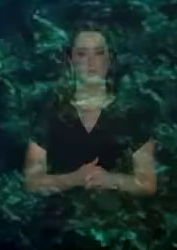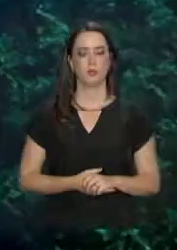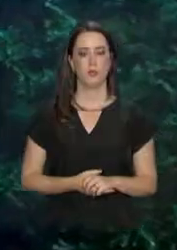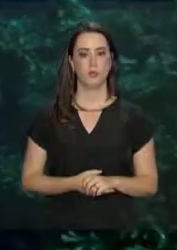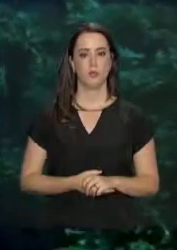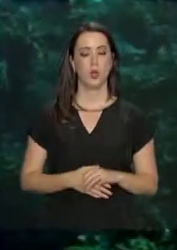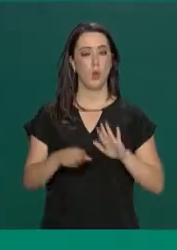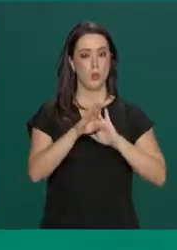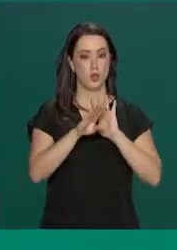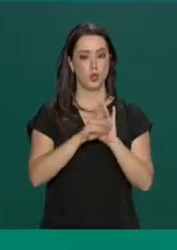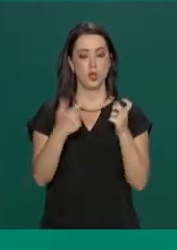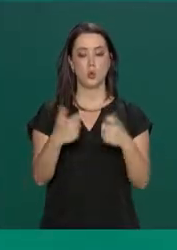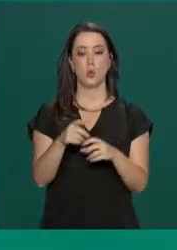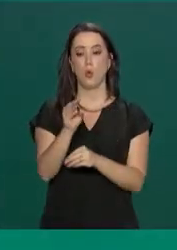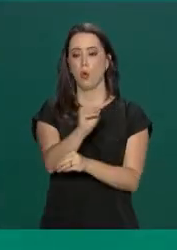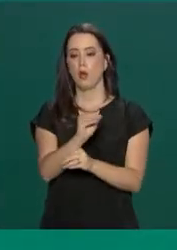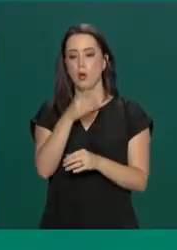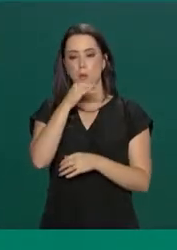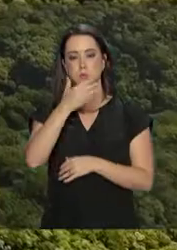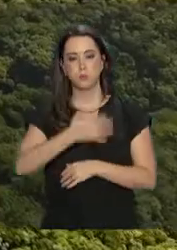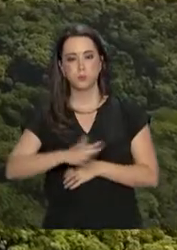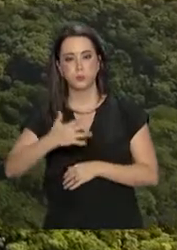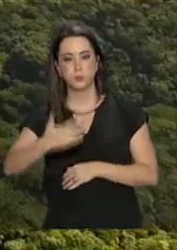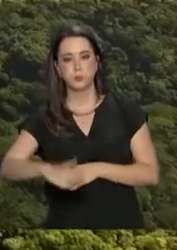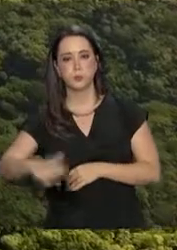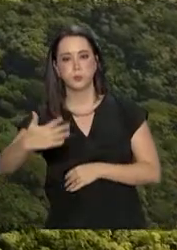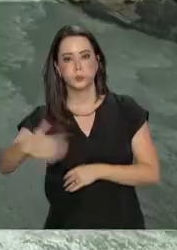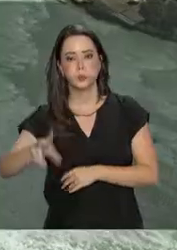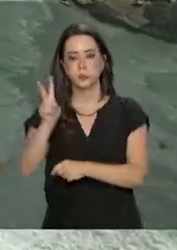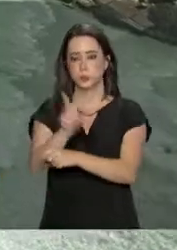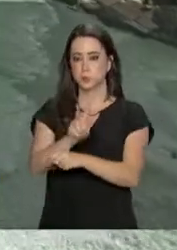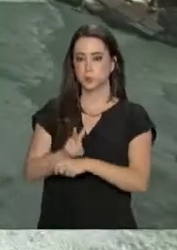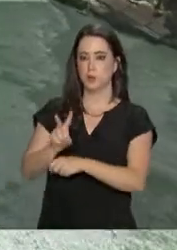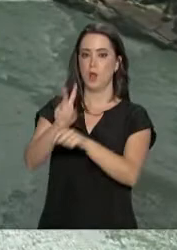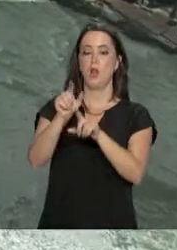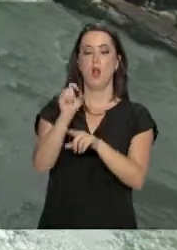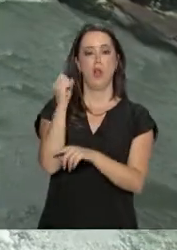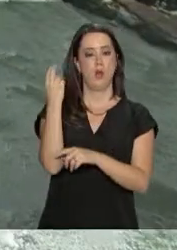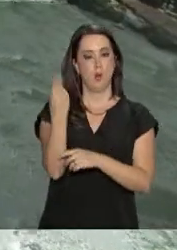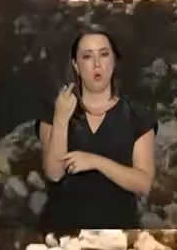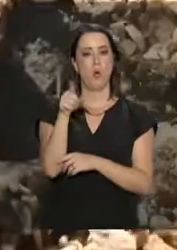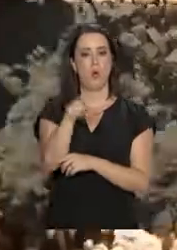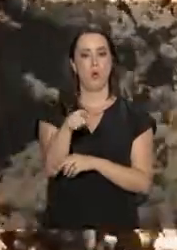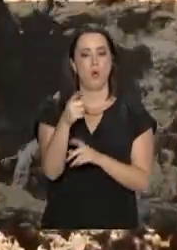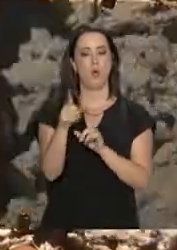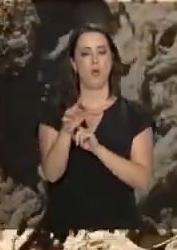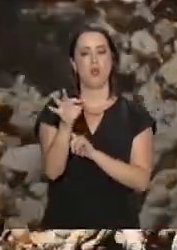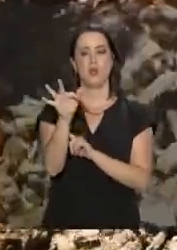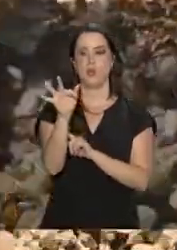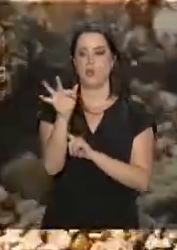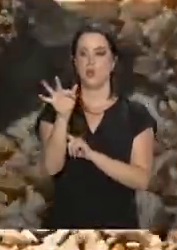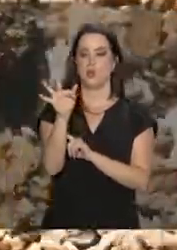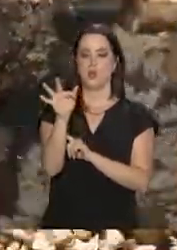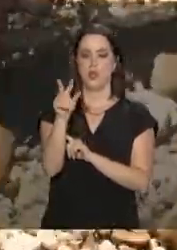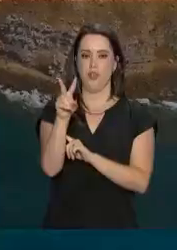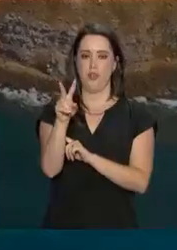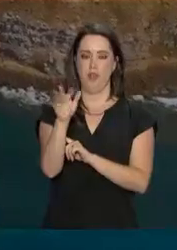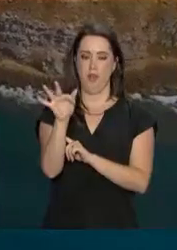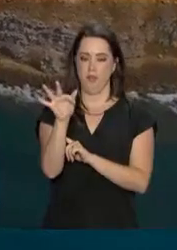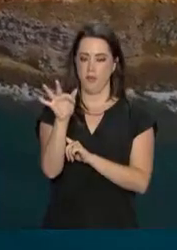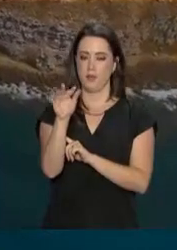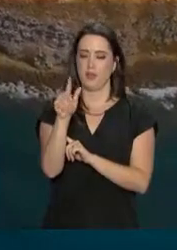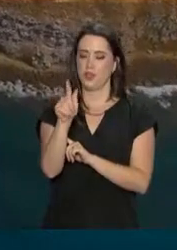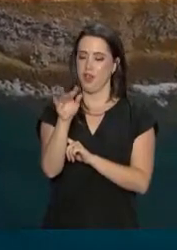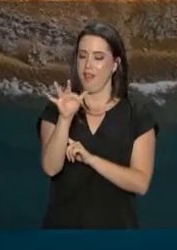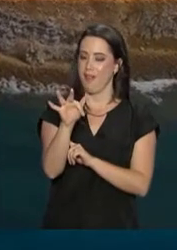Projeto Áreas Marinhas e Costeiras Protegidas, ou mais conhecido como Projeto GFMAR, promove a conservação